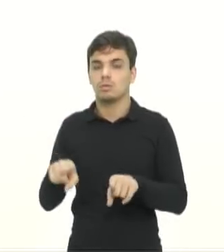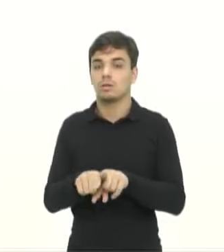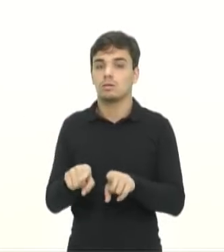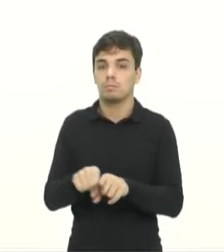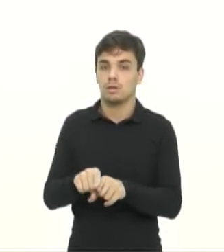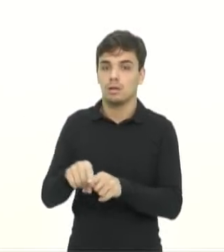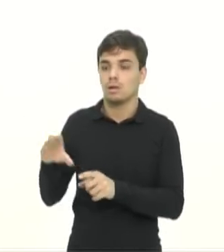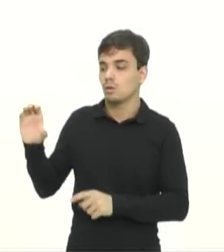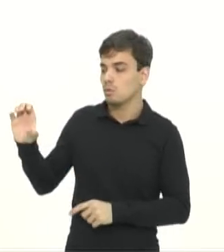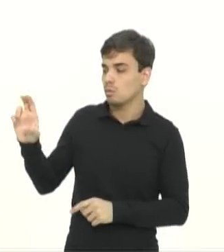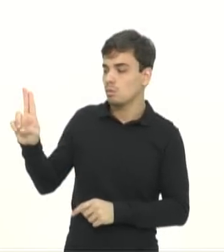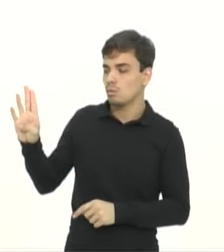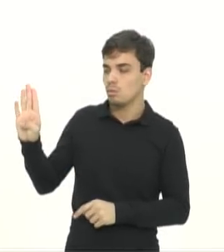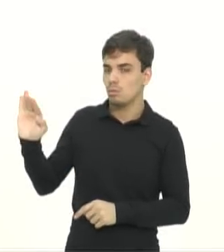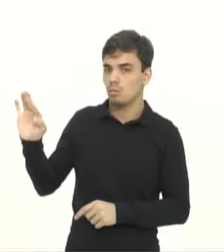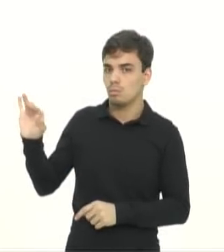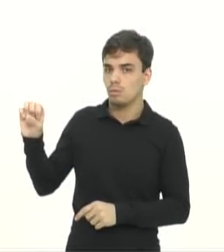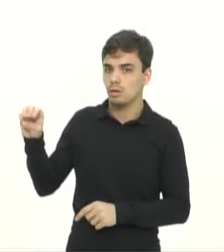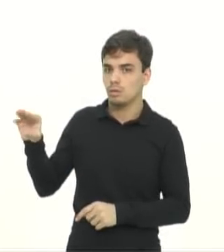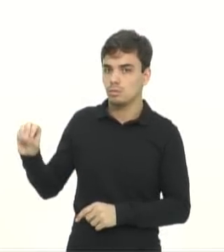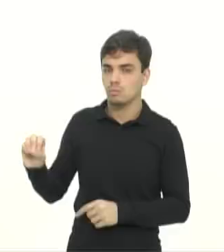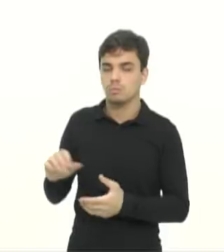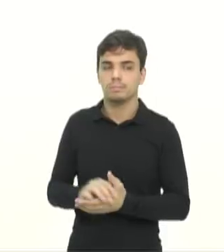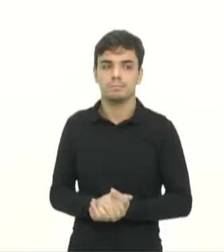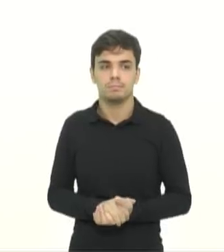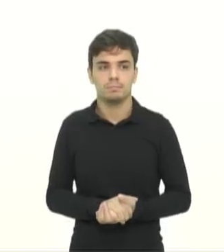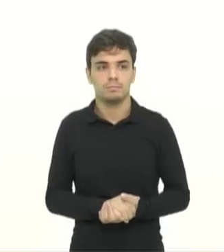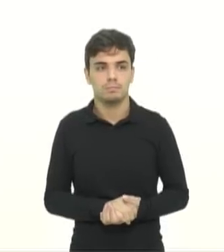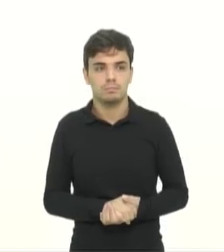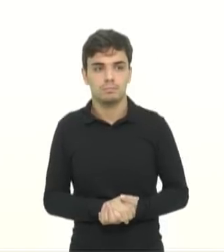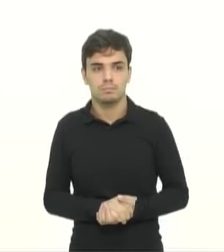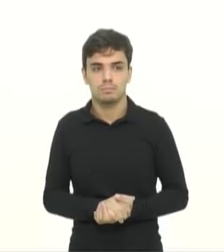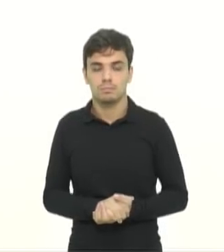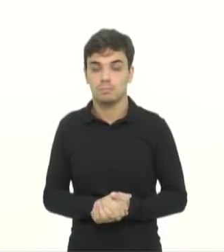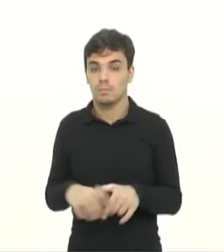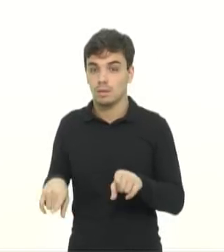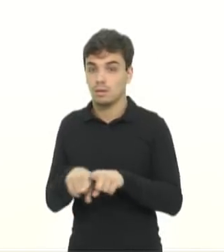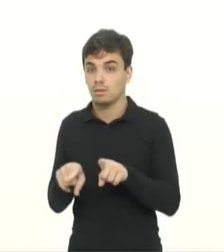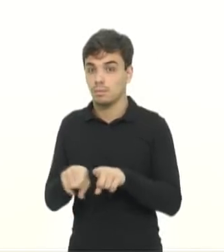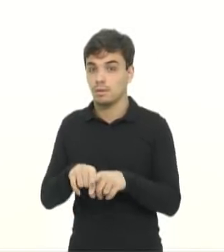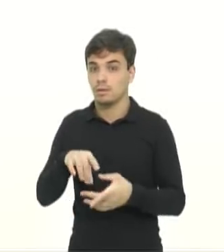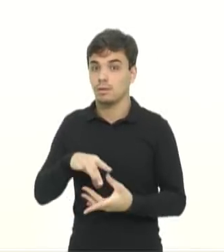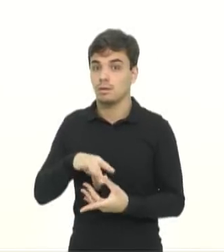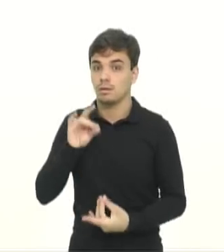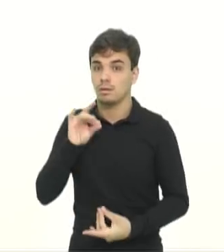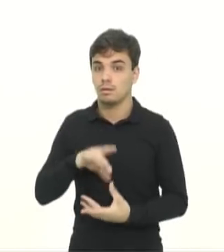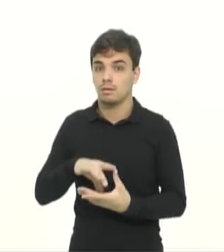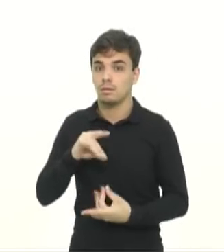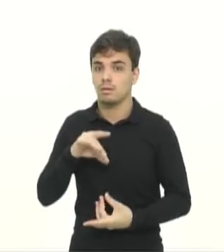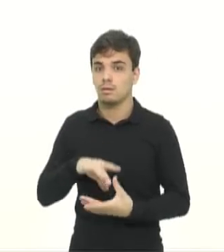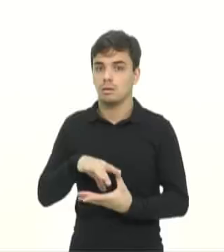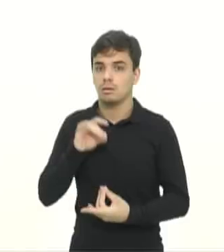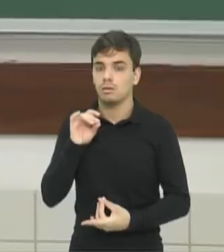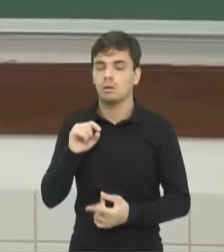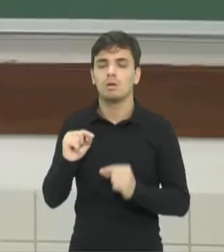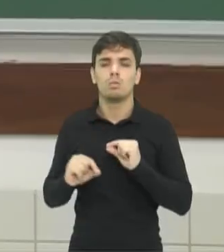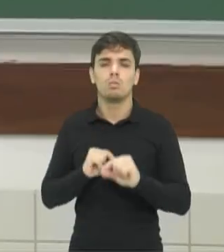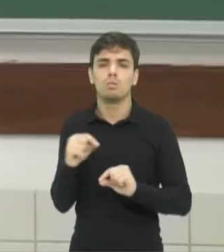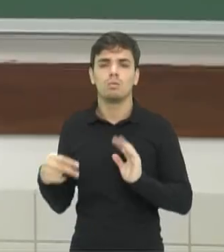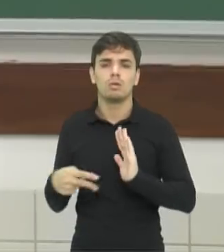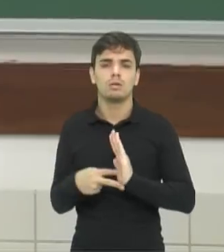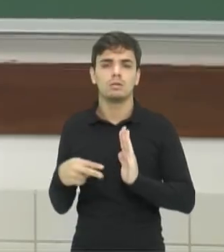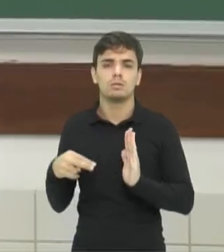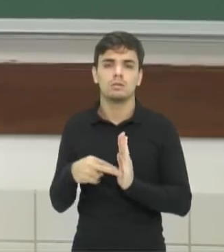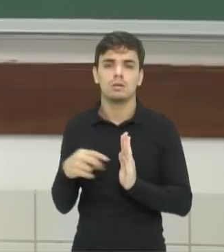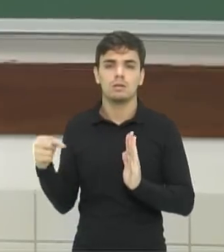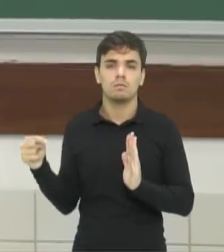Cubismo, do Pablo Picasso, que a gente viu agora, né? E tem também, mais adiante, o abstracionismo. O que é o abstracionismo? É mais um